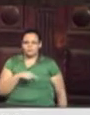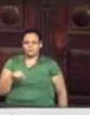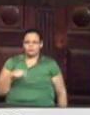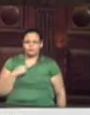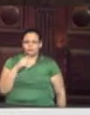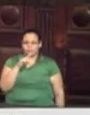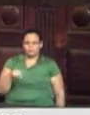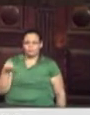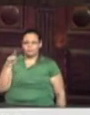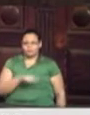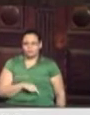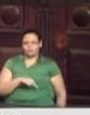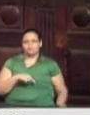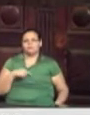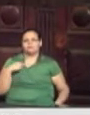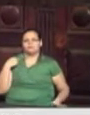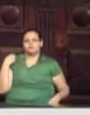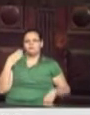derrubássemos o veto,